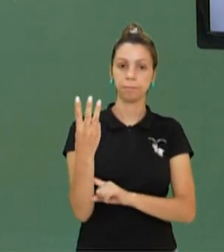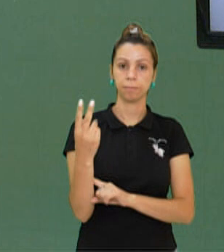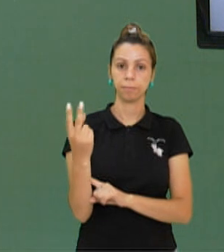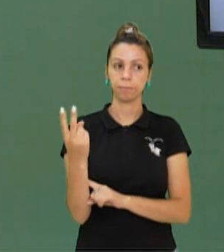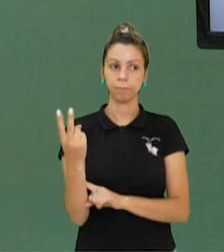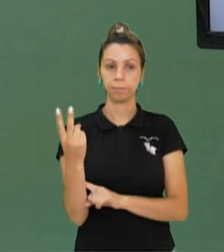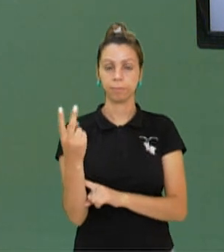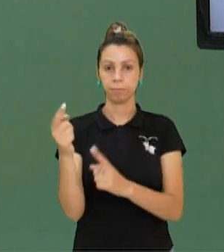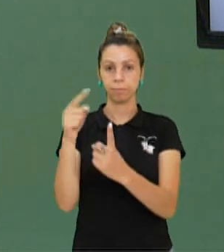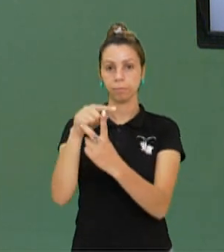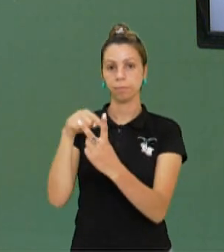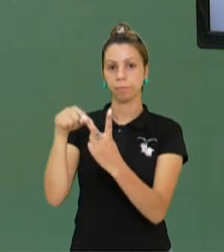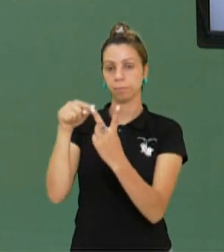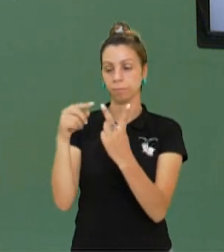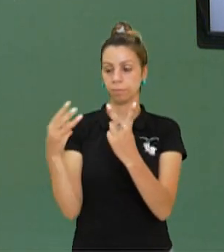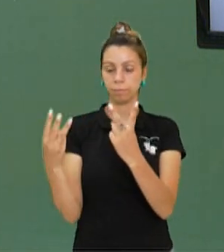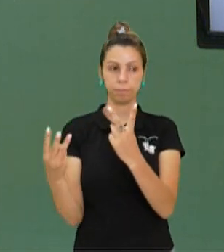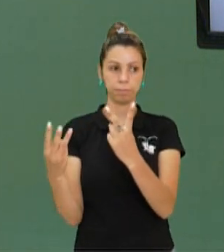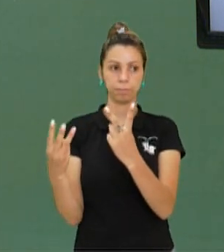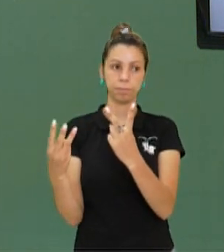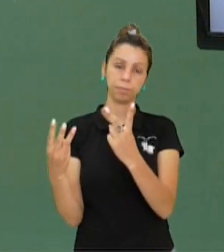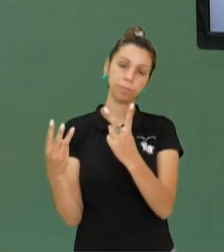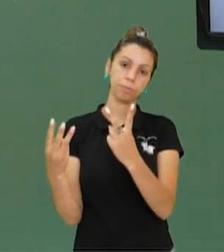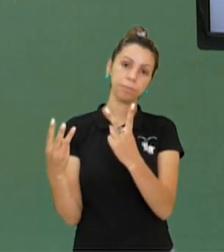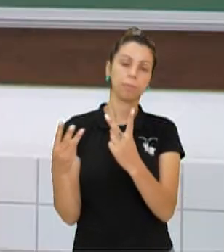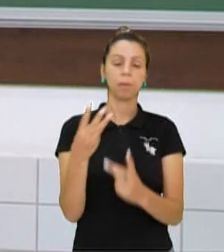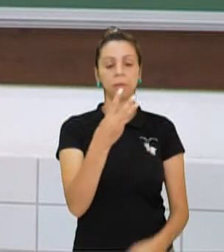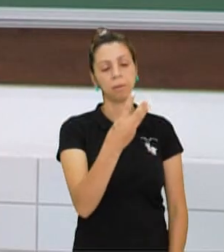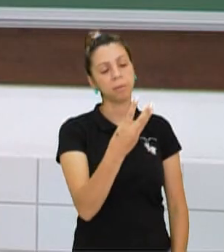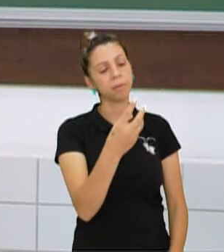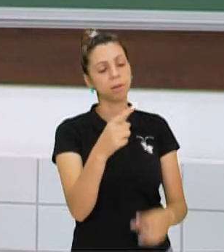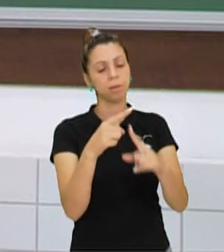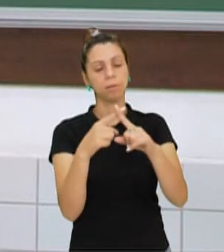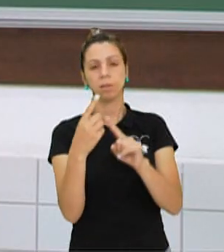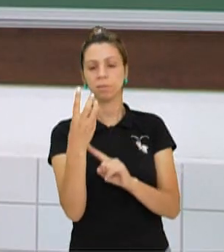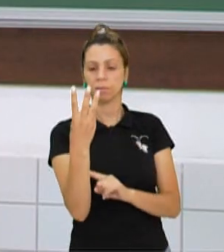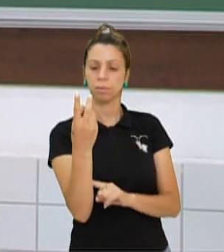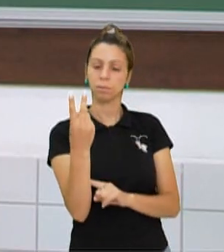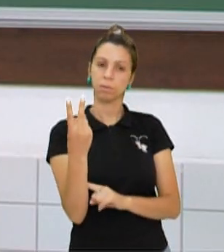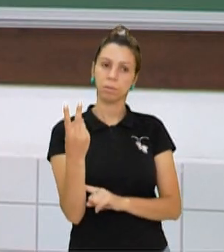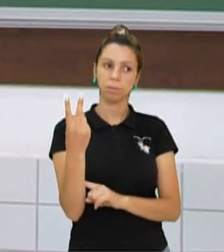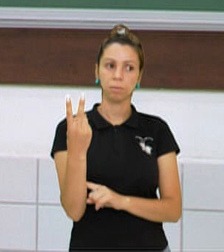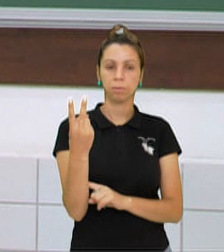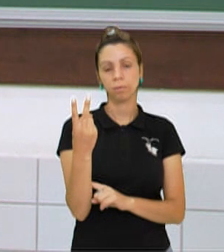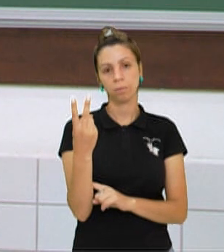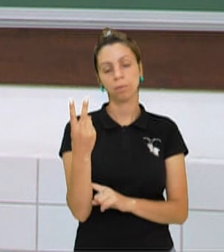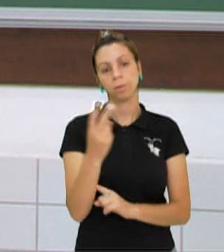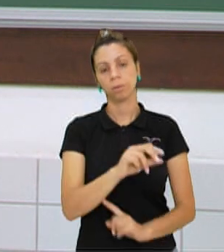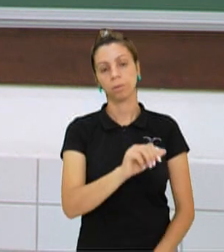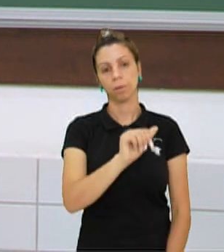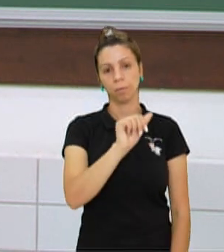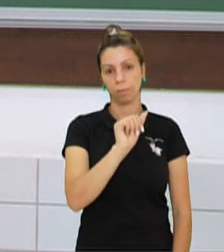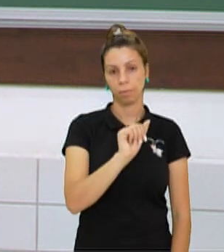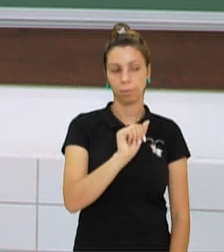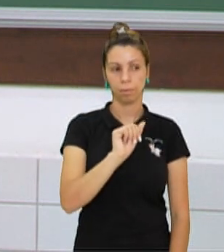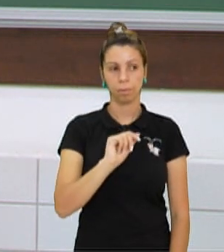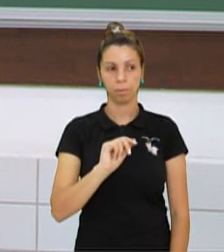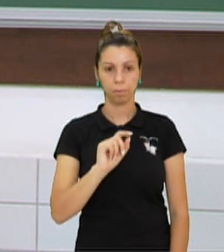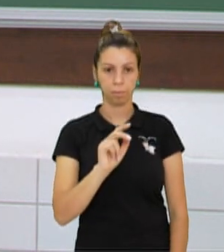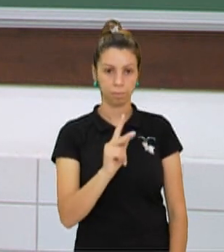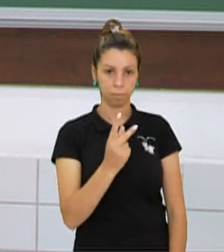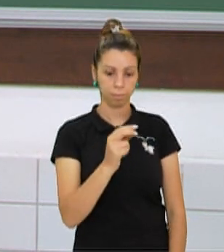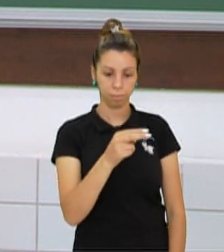raiz de 3. E 3 vezes 32, a área do hexágono vai ser